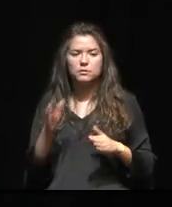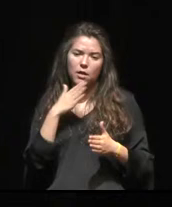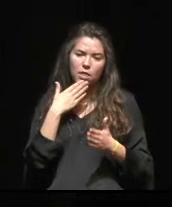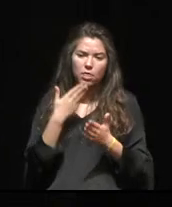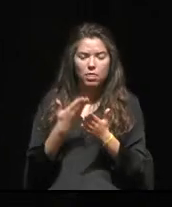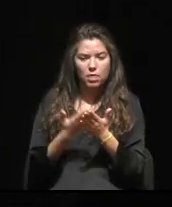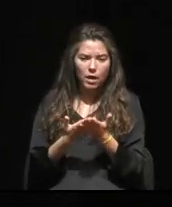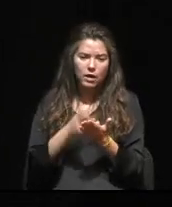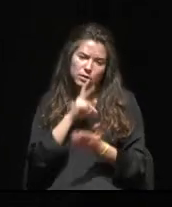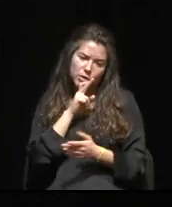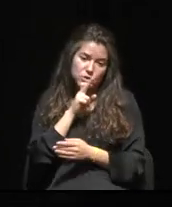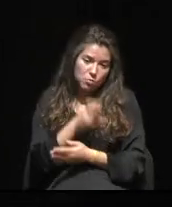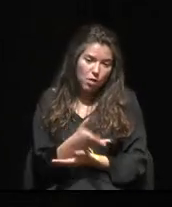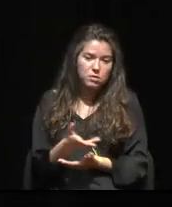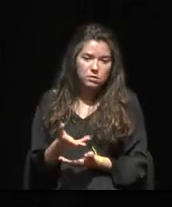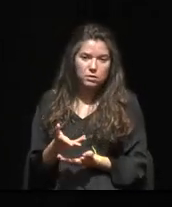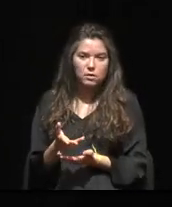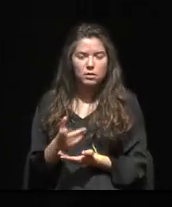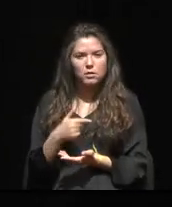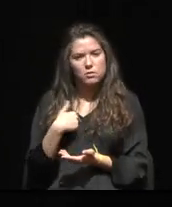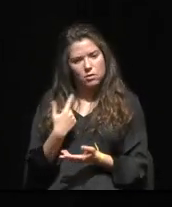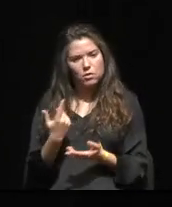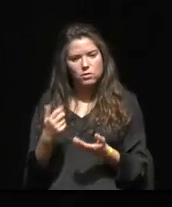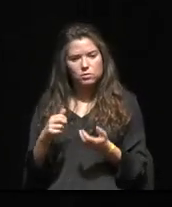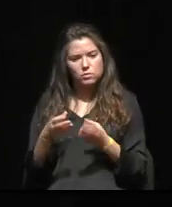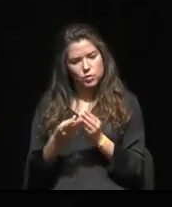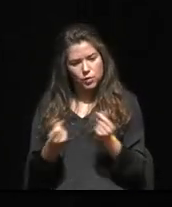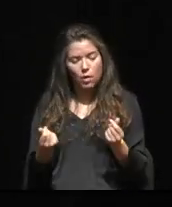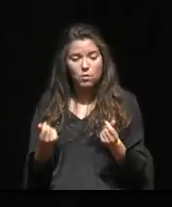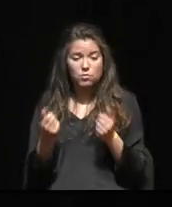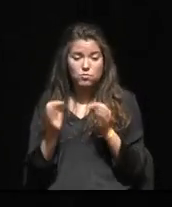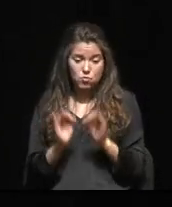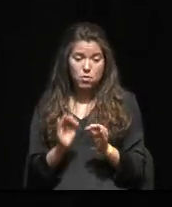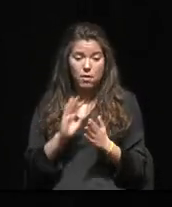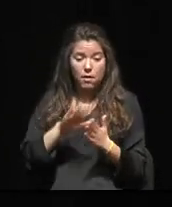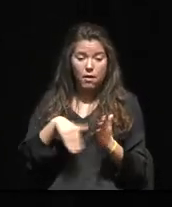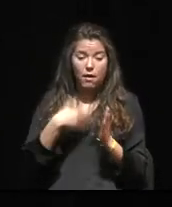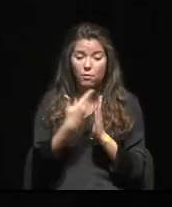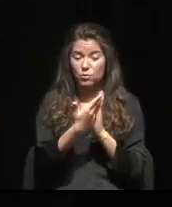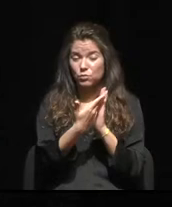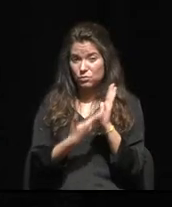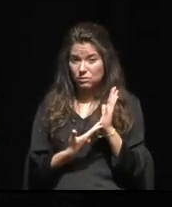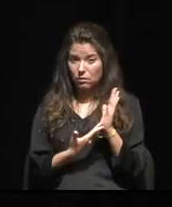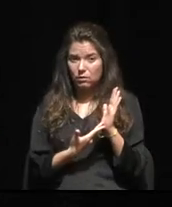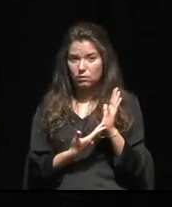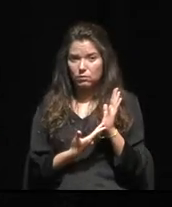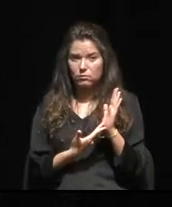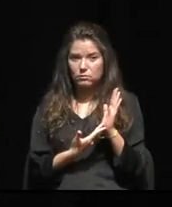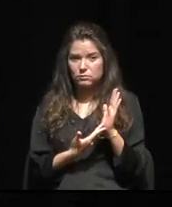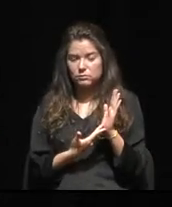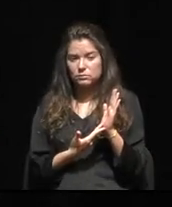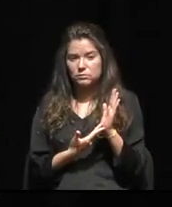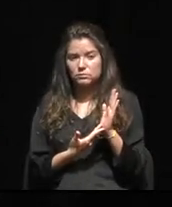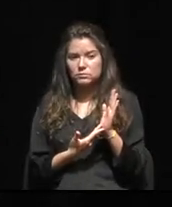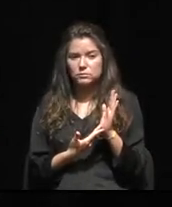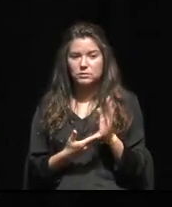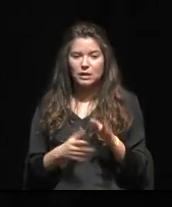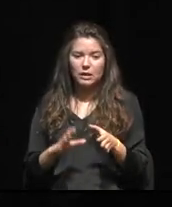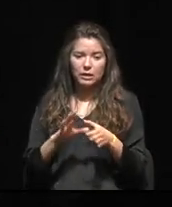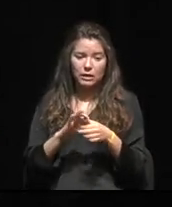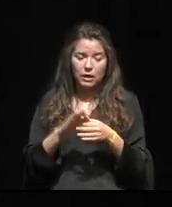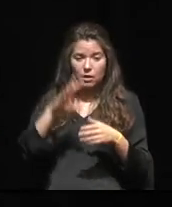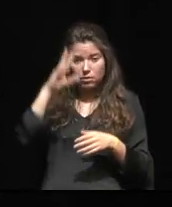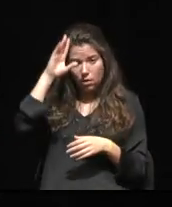dar essa saída portanto e nós nós arranjamos aqui uma solução quanto à Moção a Moção dirige-se precisamente ao